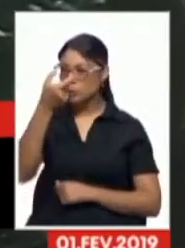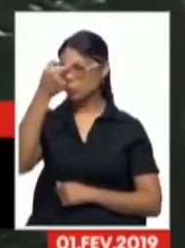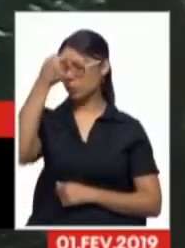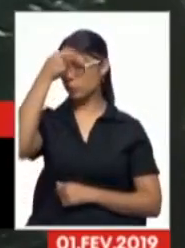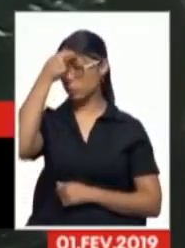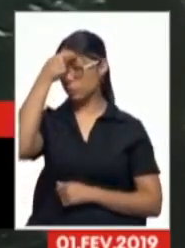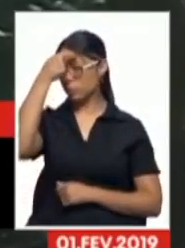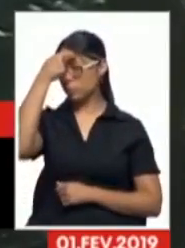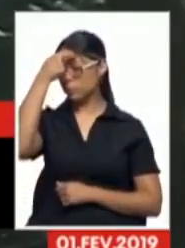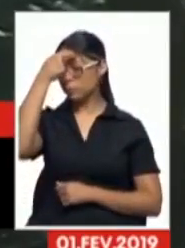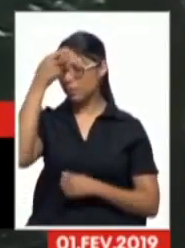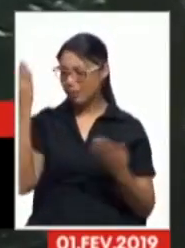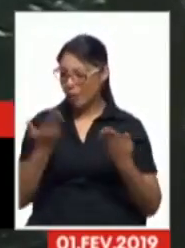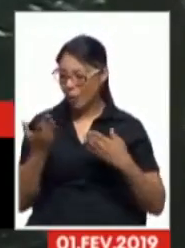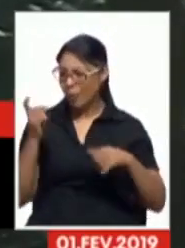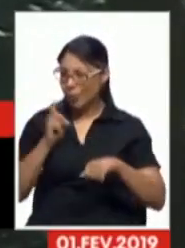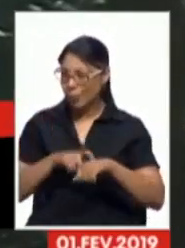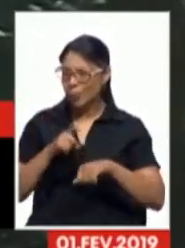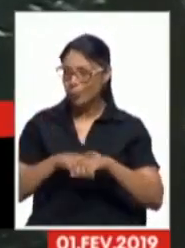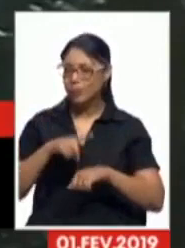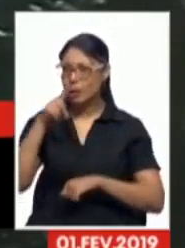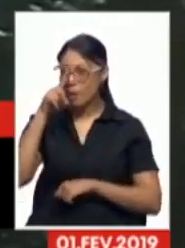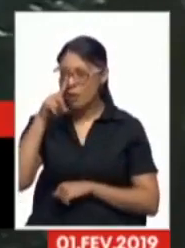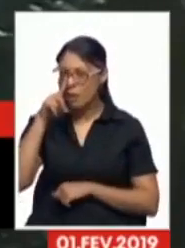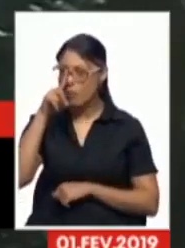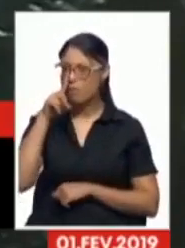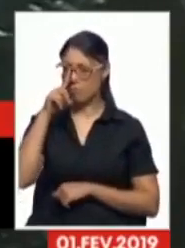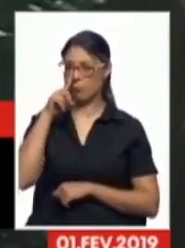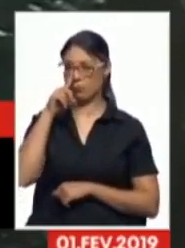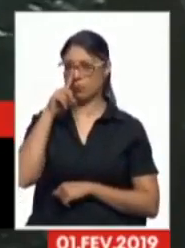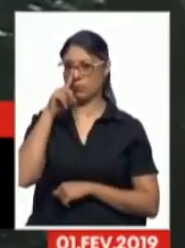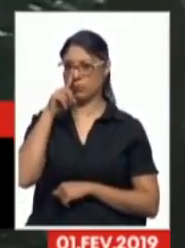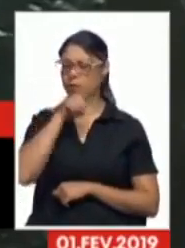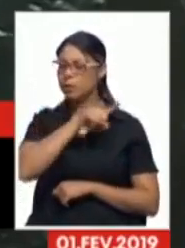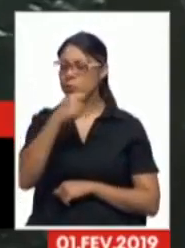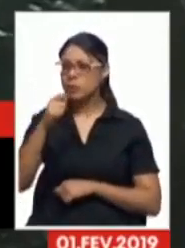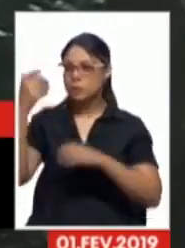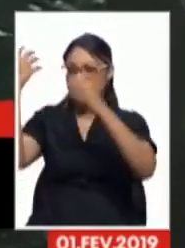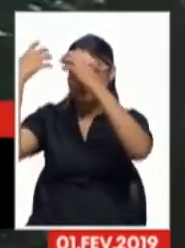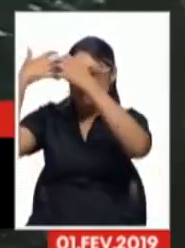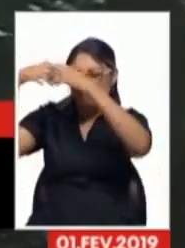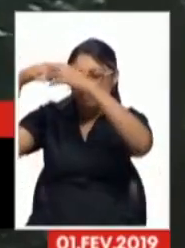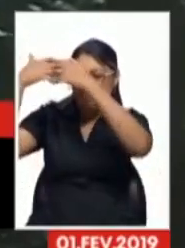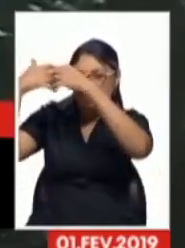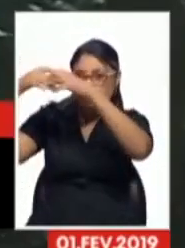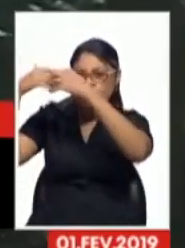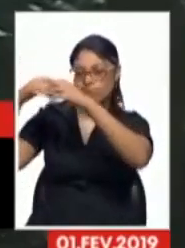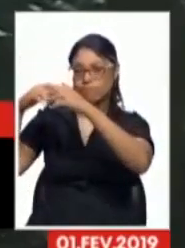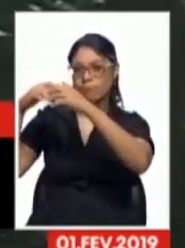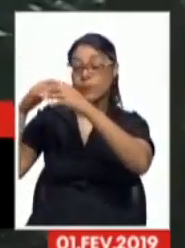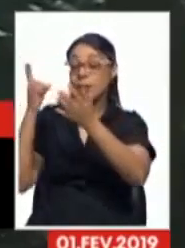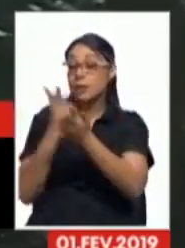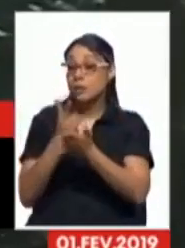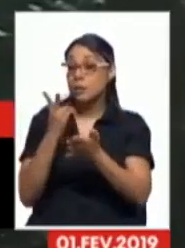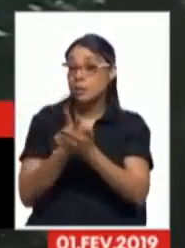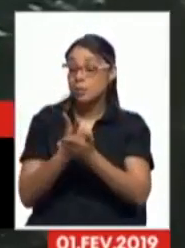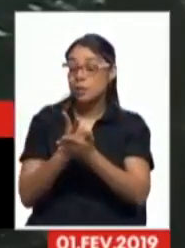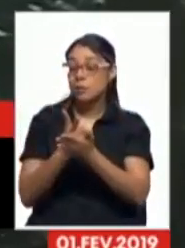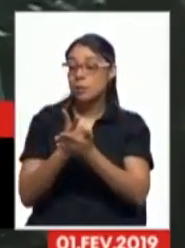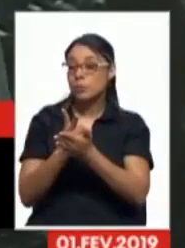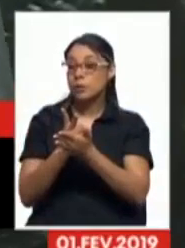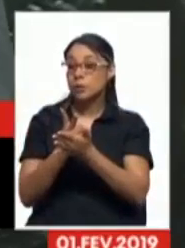da gravidade da situação e reflitam a respeito sempre que um